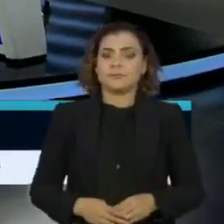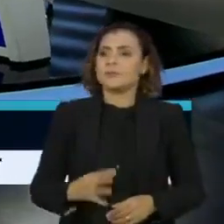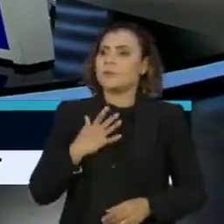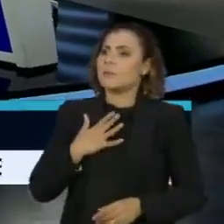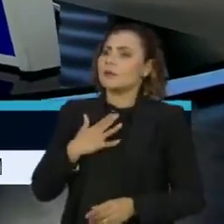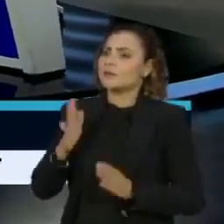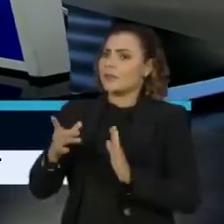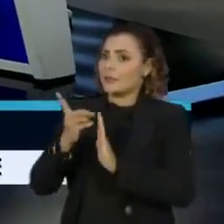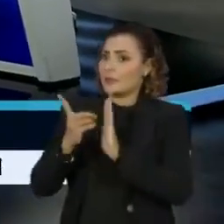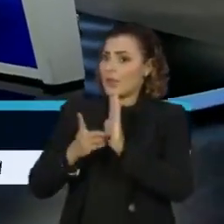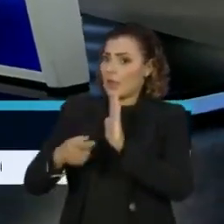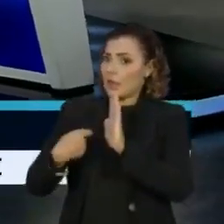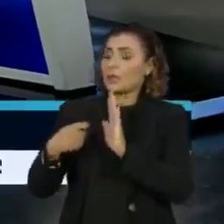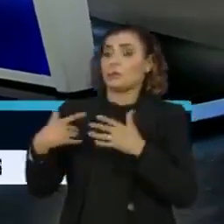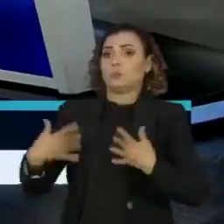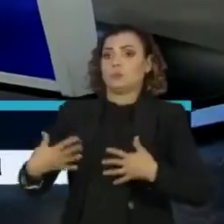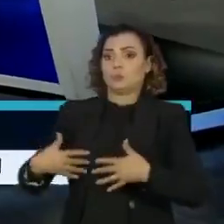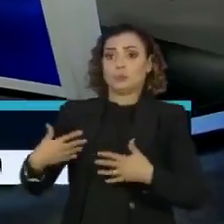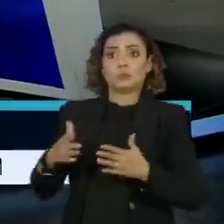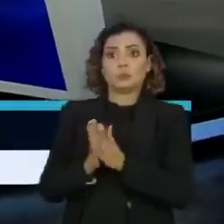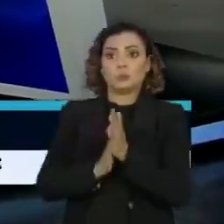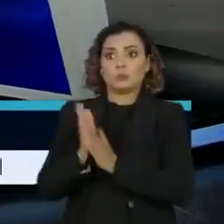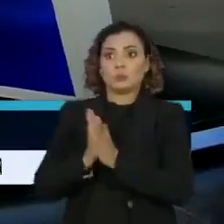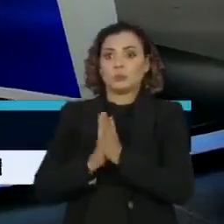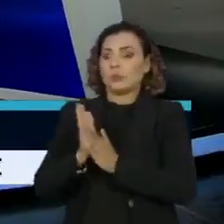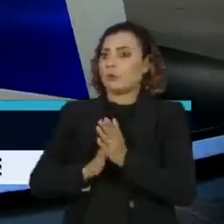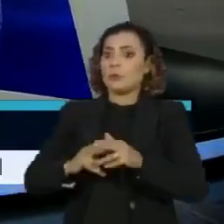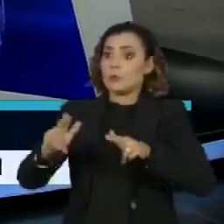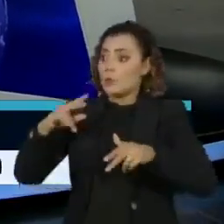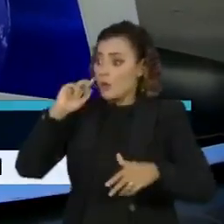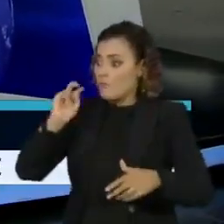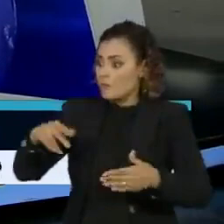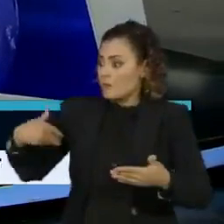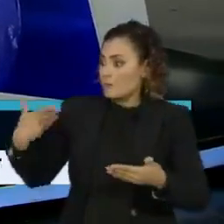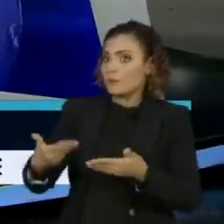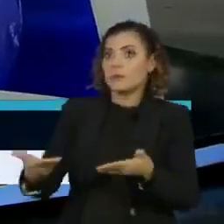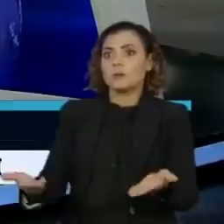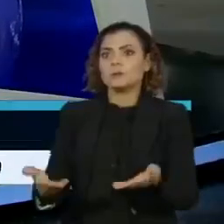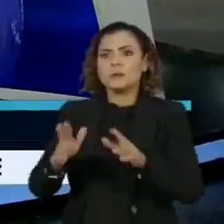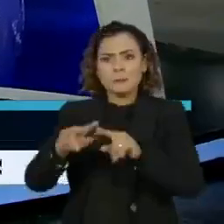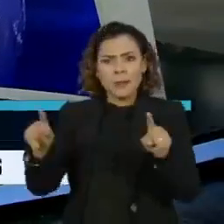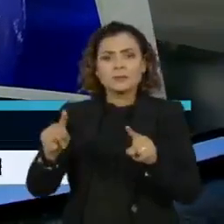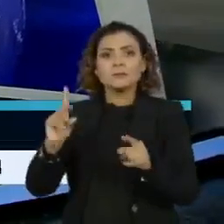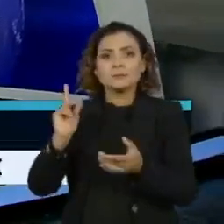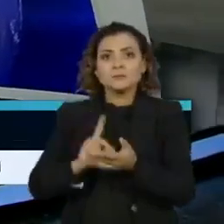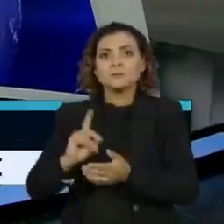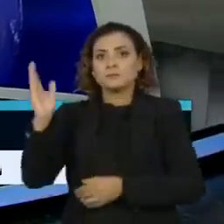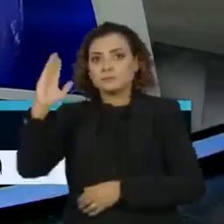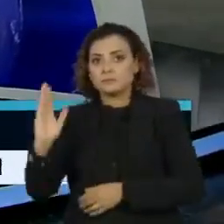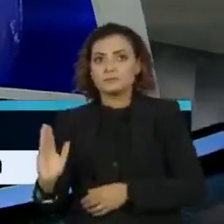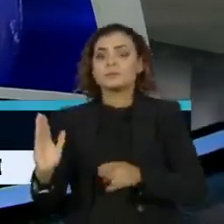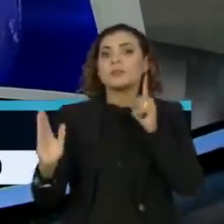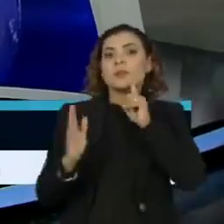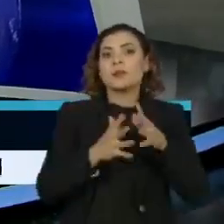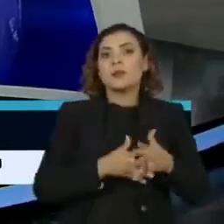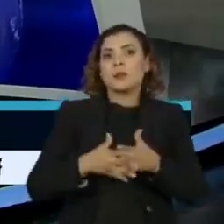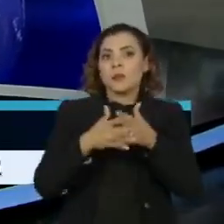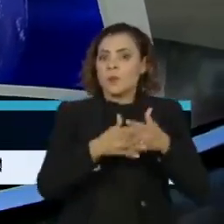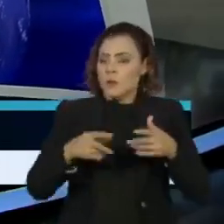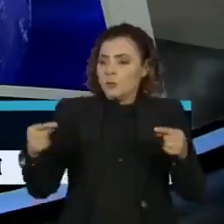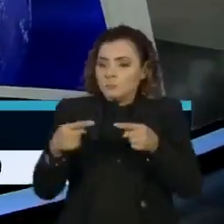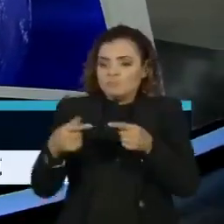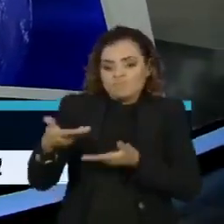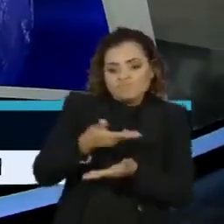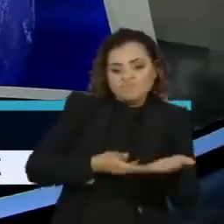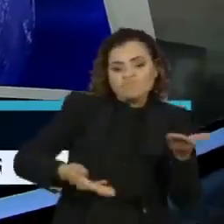Patrícia, são decretos com medidas bem ambiciosas, né? Jamais vistas até hoje. Agora, a chance de um entendimento entre Brasil e Estados Unidos